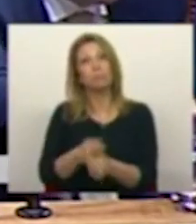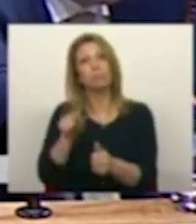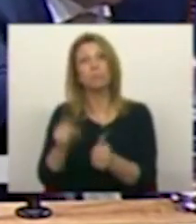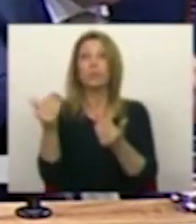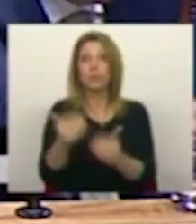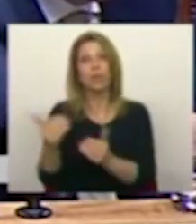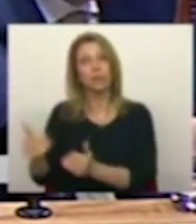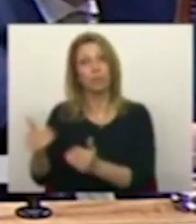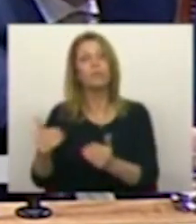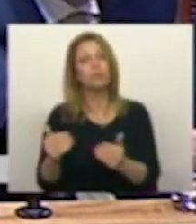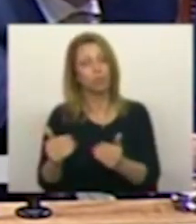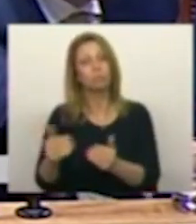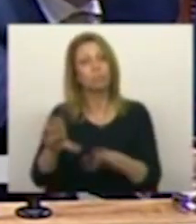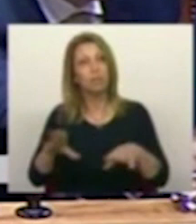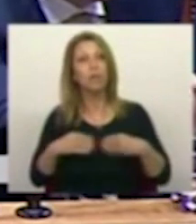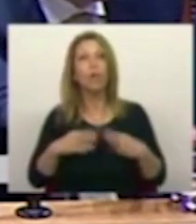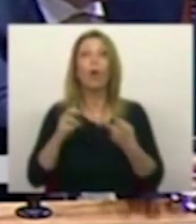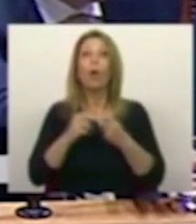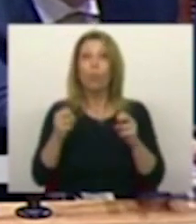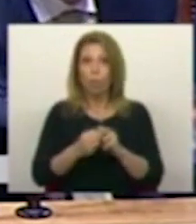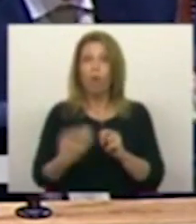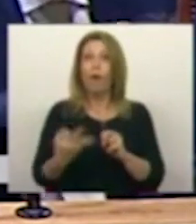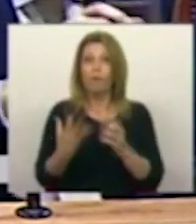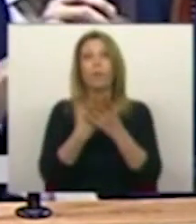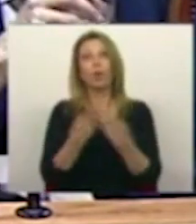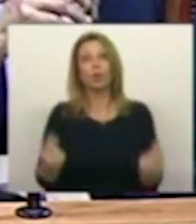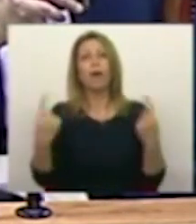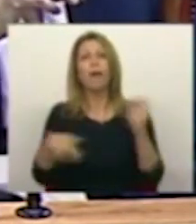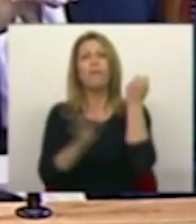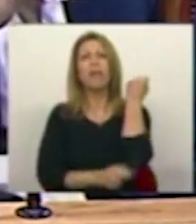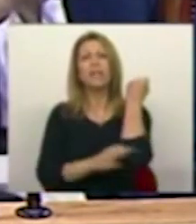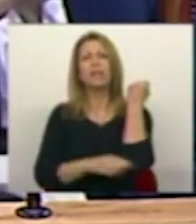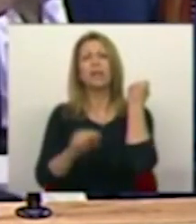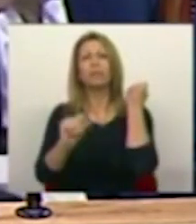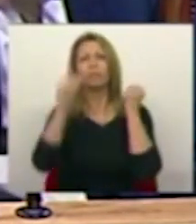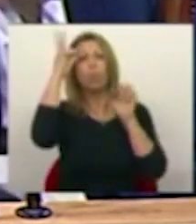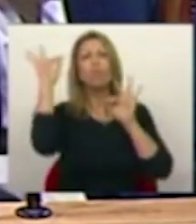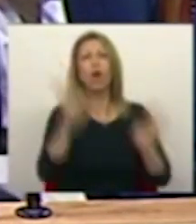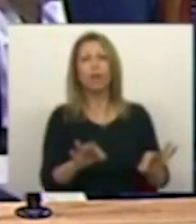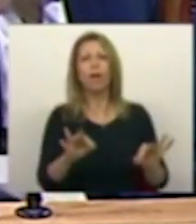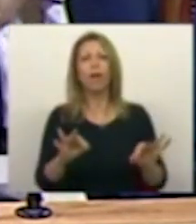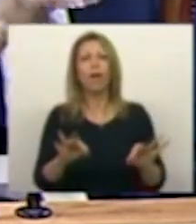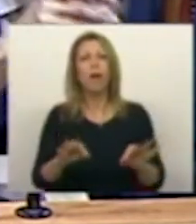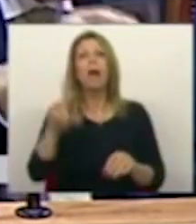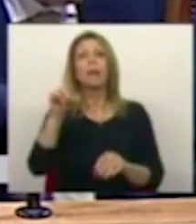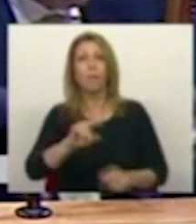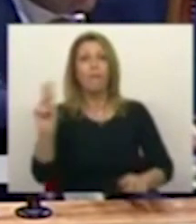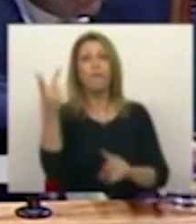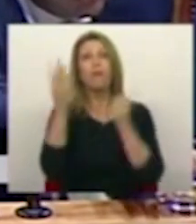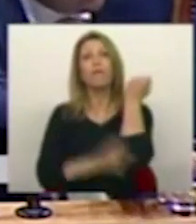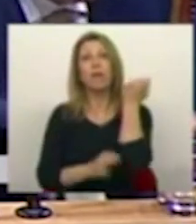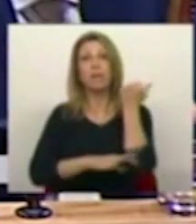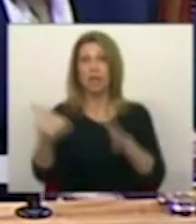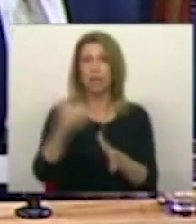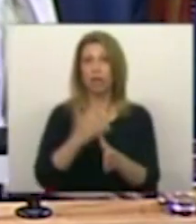condicionantes, que há problemas a resolver numa freguesia da Moita, em duas freguesias do Seixal, e estamos a